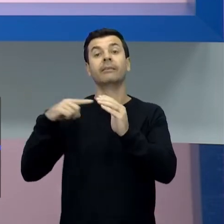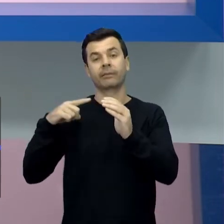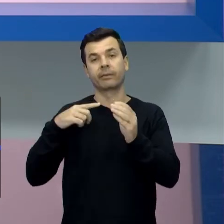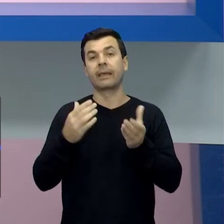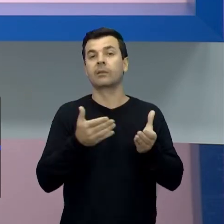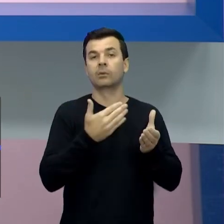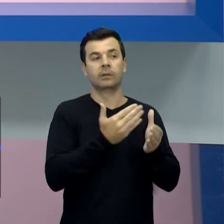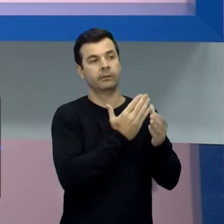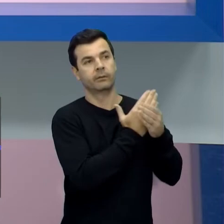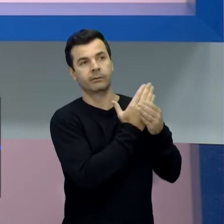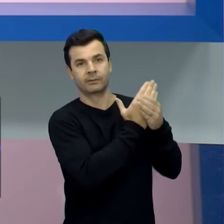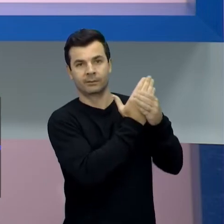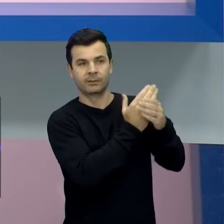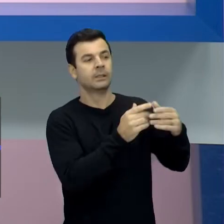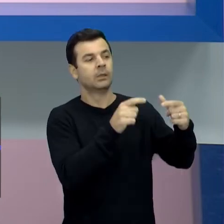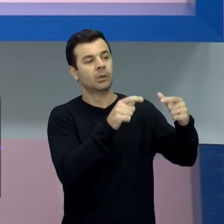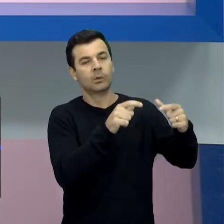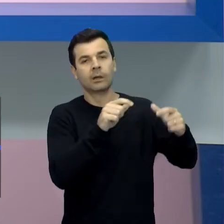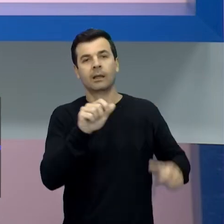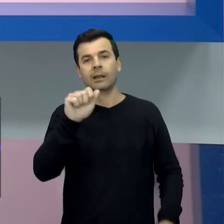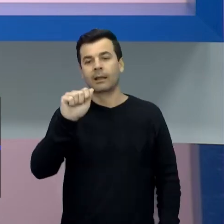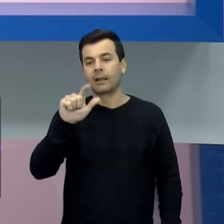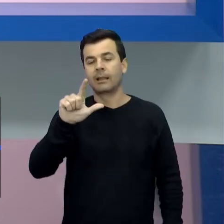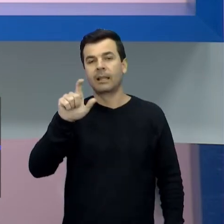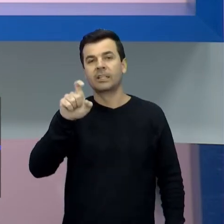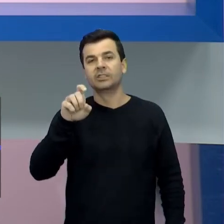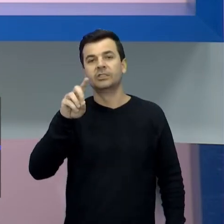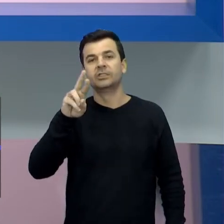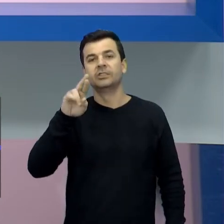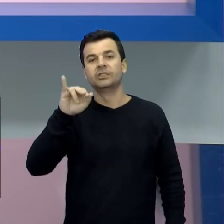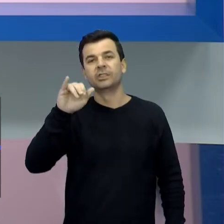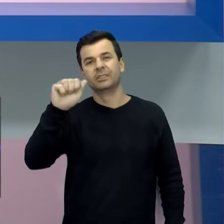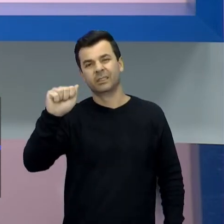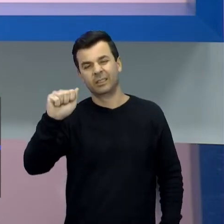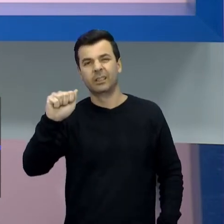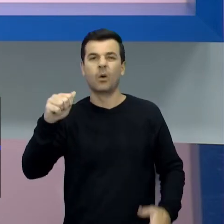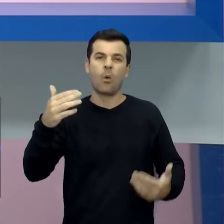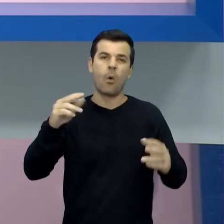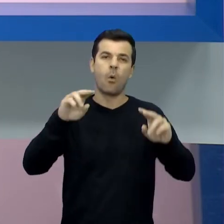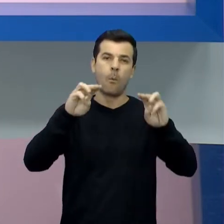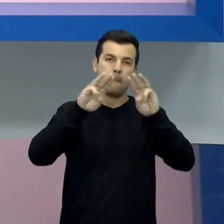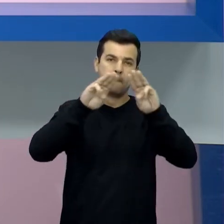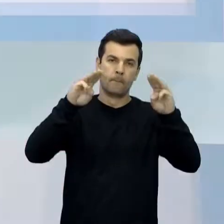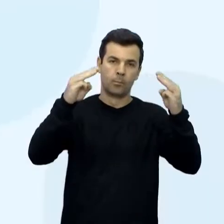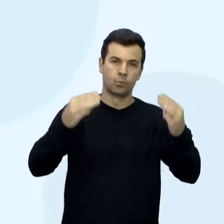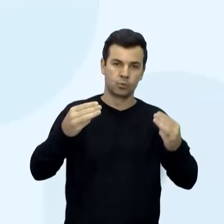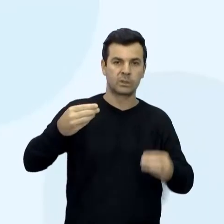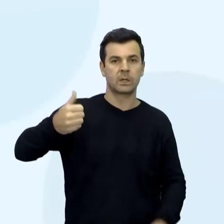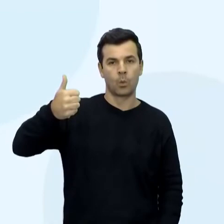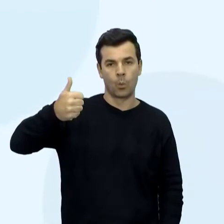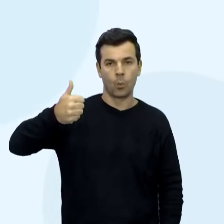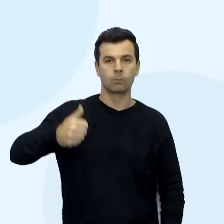Biblioteca de Alexandria, que era também chamada de Museum, tá? Vamos avançar mais um pouquinho.